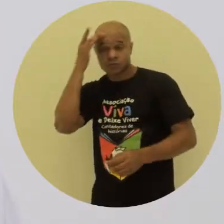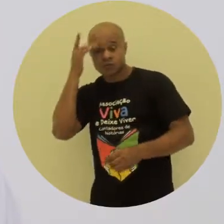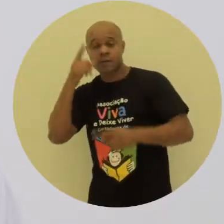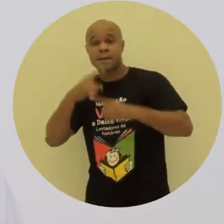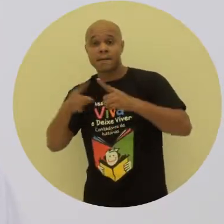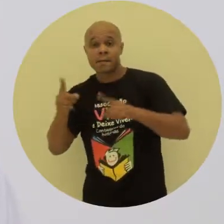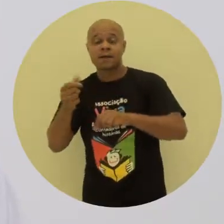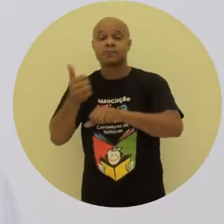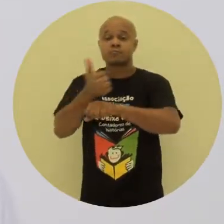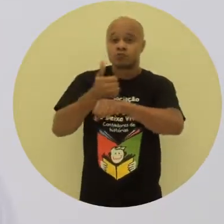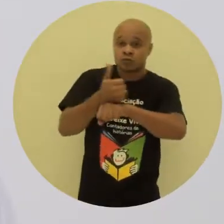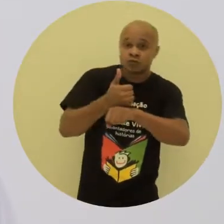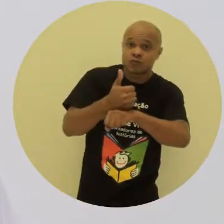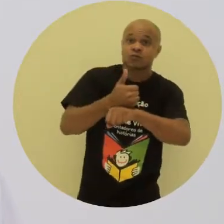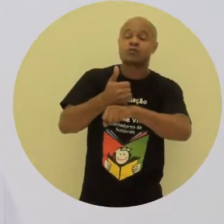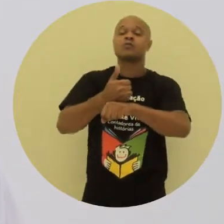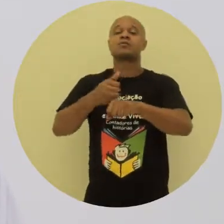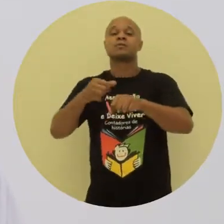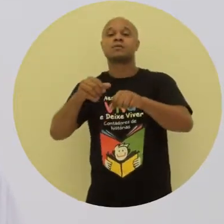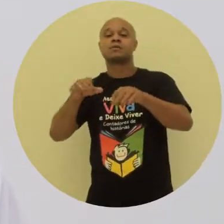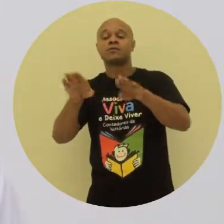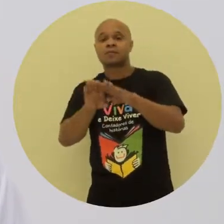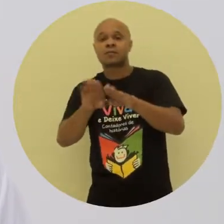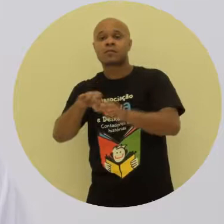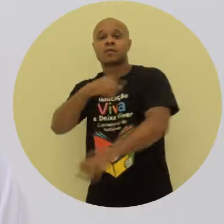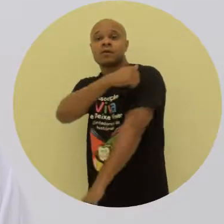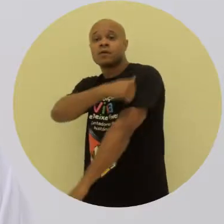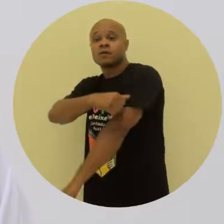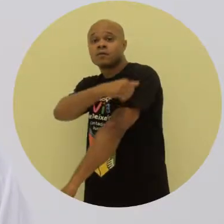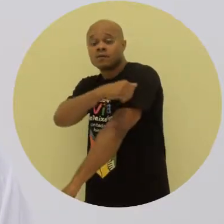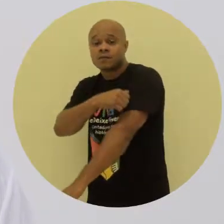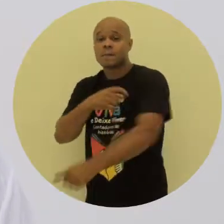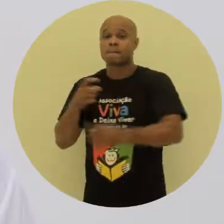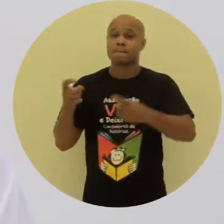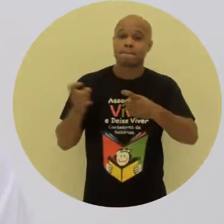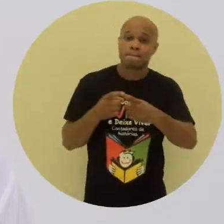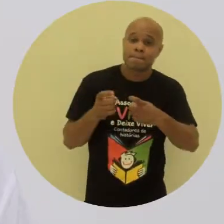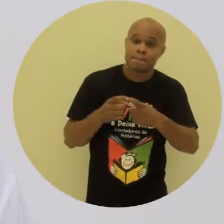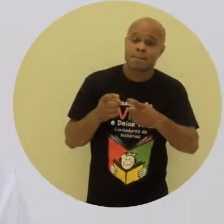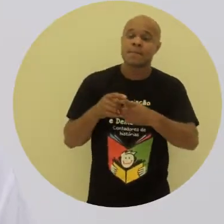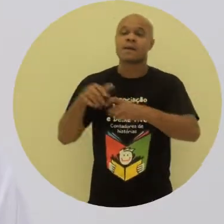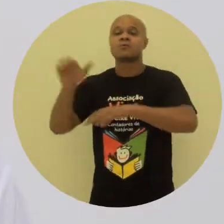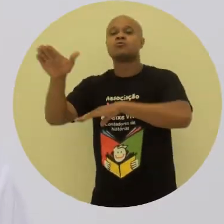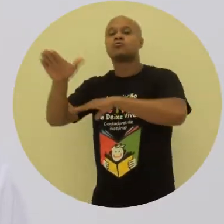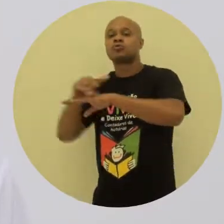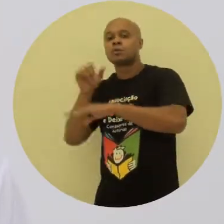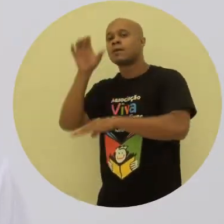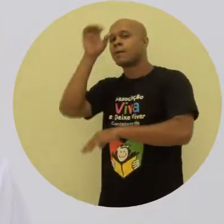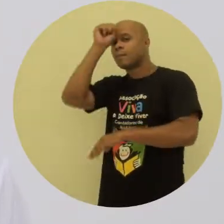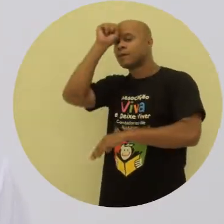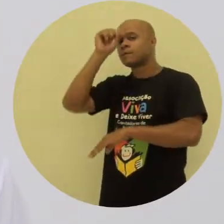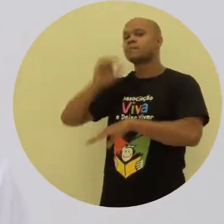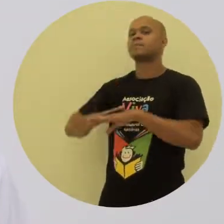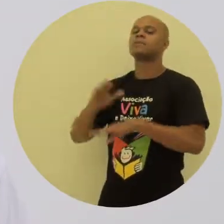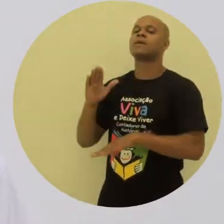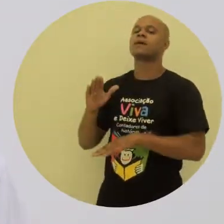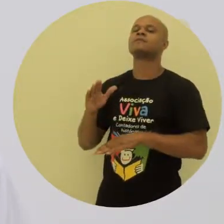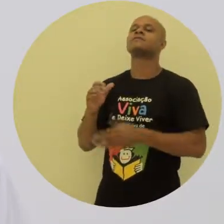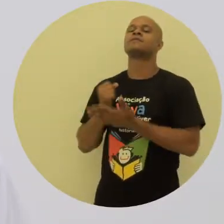próprio profissional que acolhe esse paciente. A Viva, nesses encontros de humanização, nós